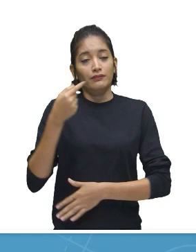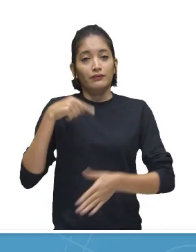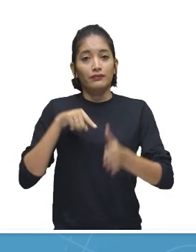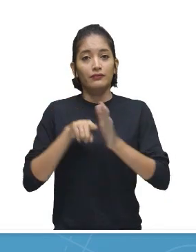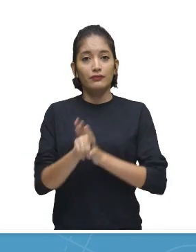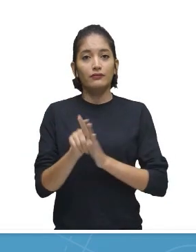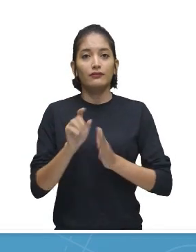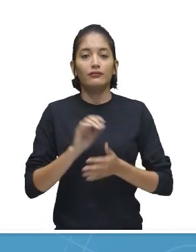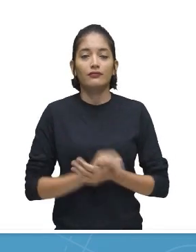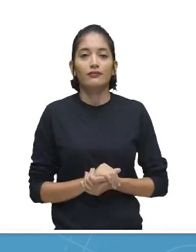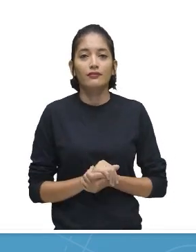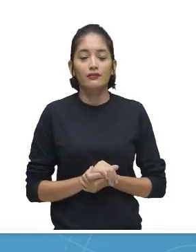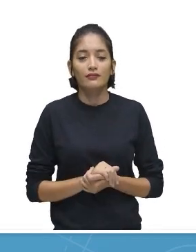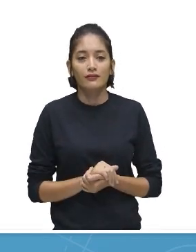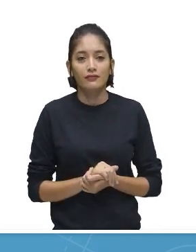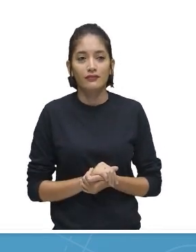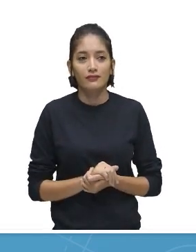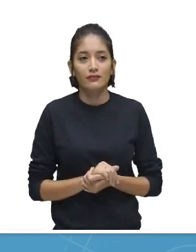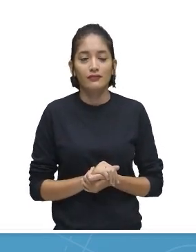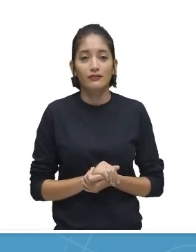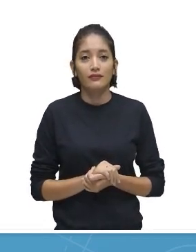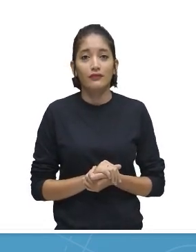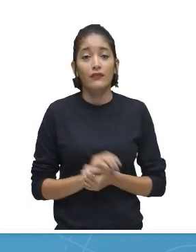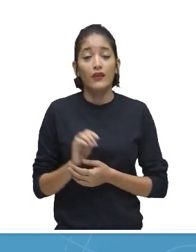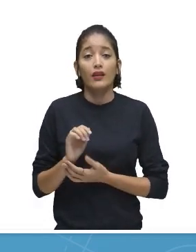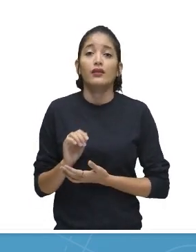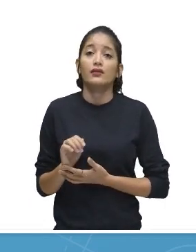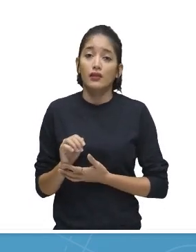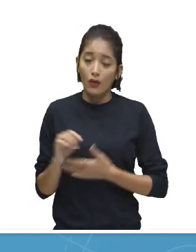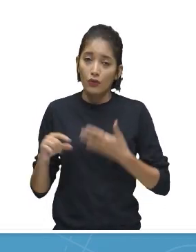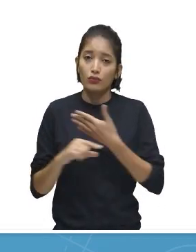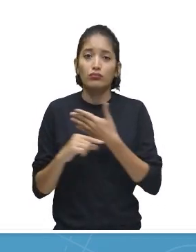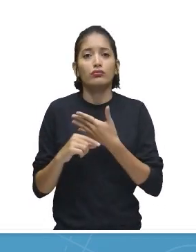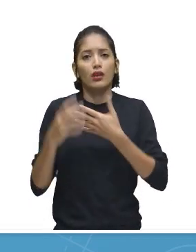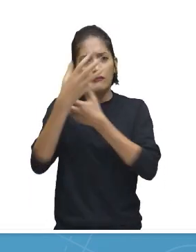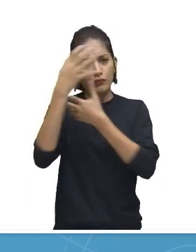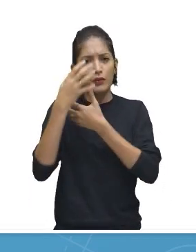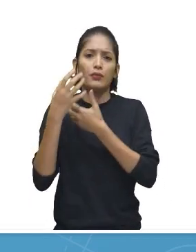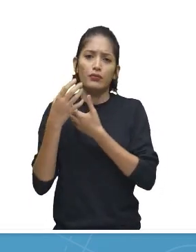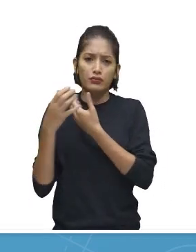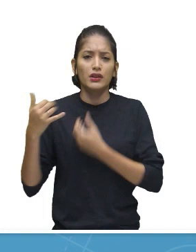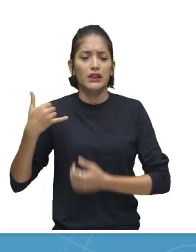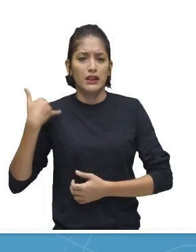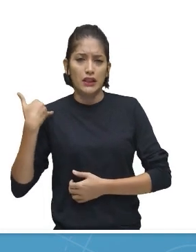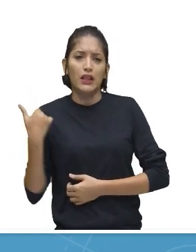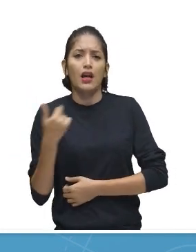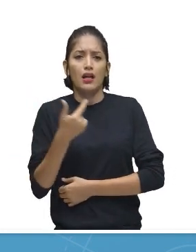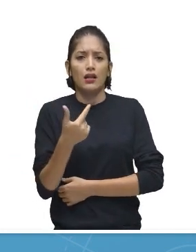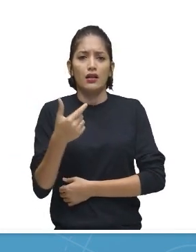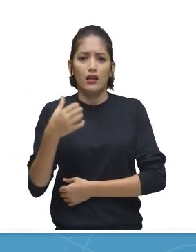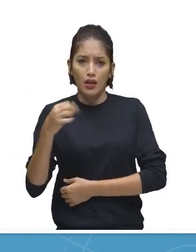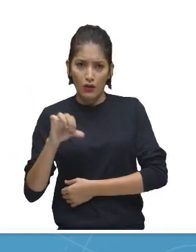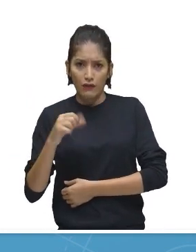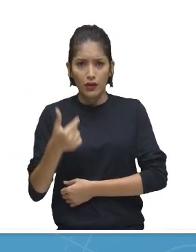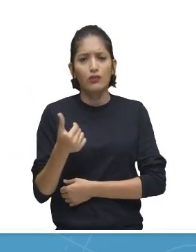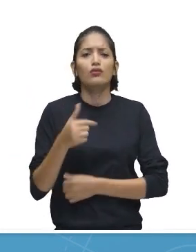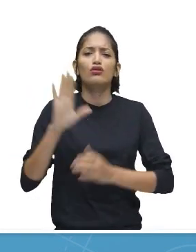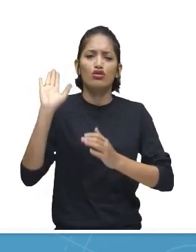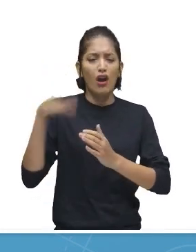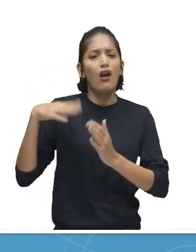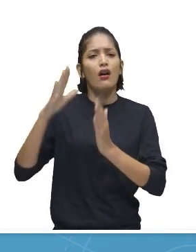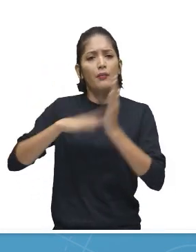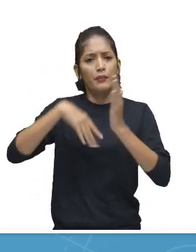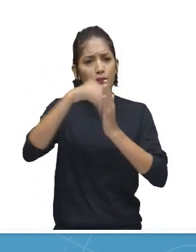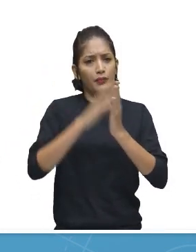questão, Pablo Picasso viveu 92 anos e pintando desde muito jovens até próximo à sua morte, passou por diversas